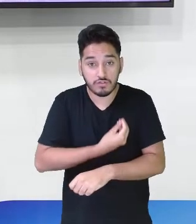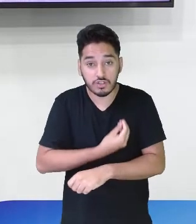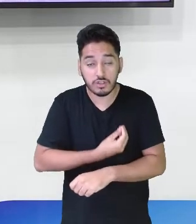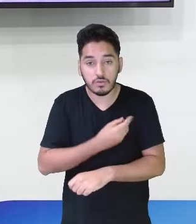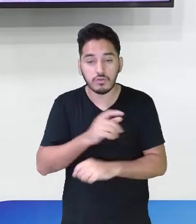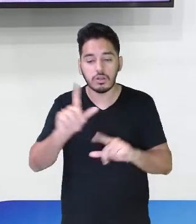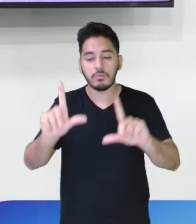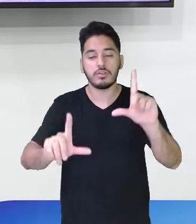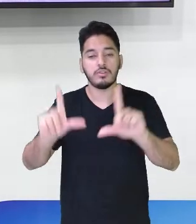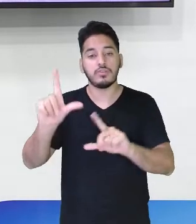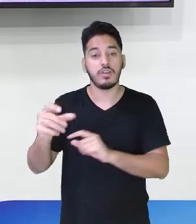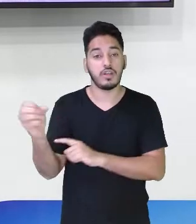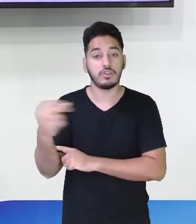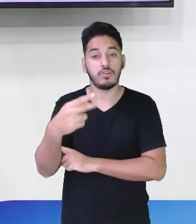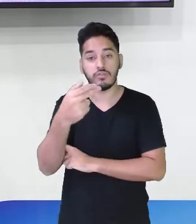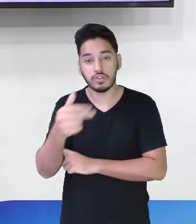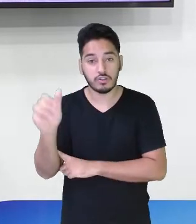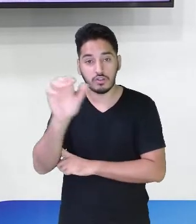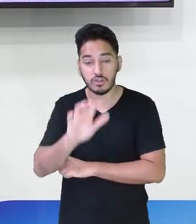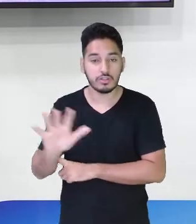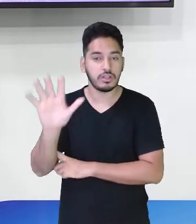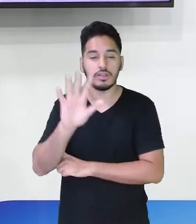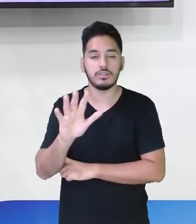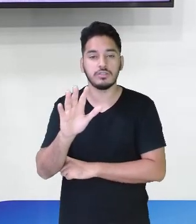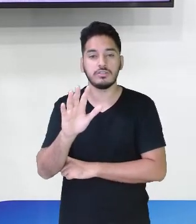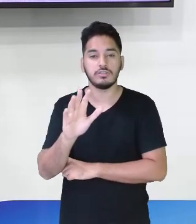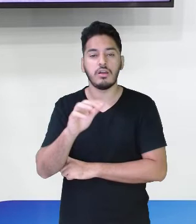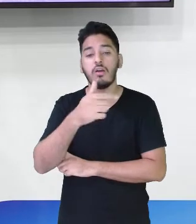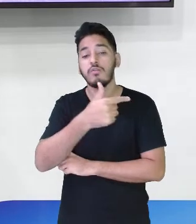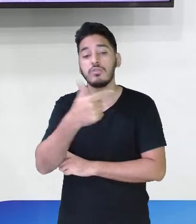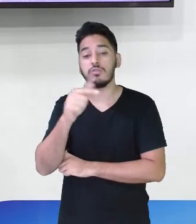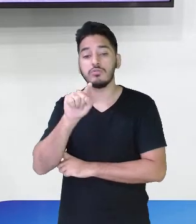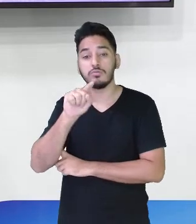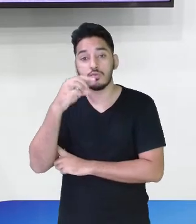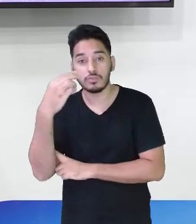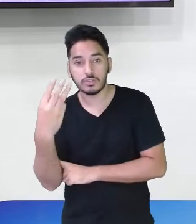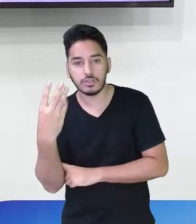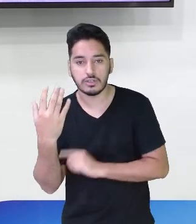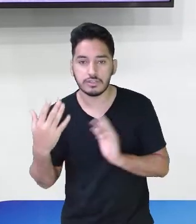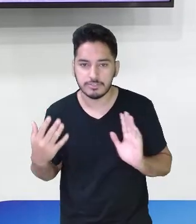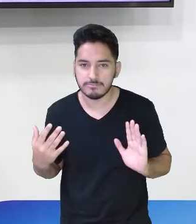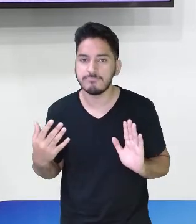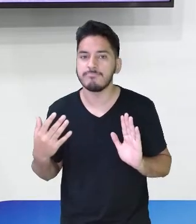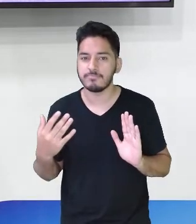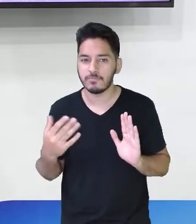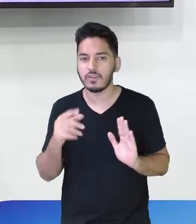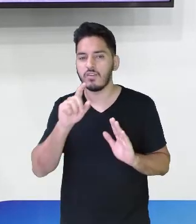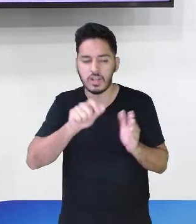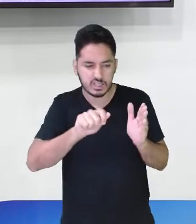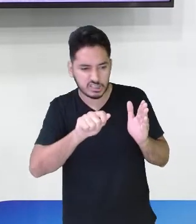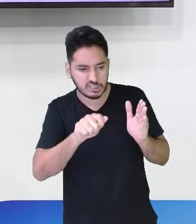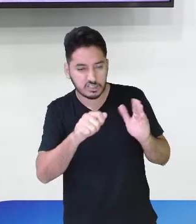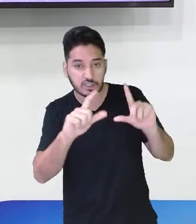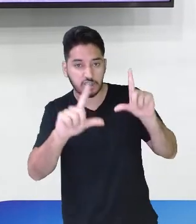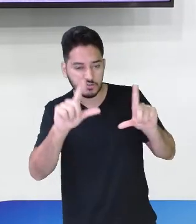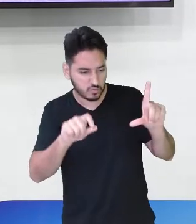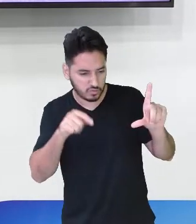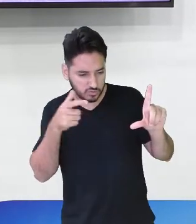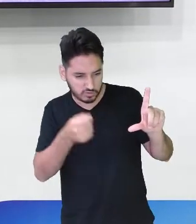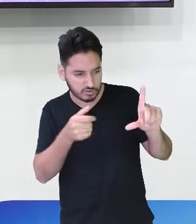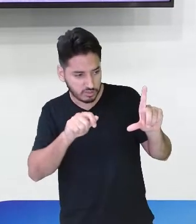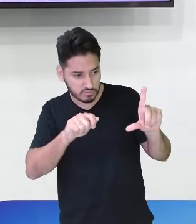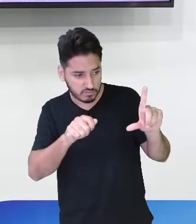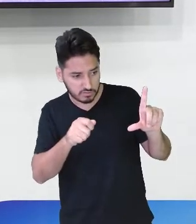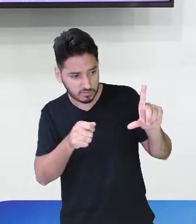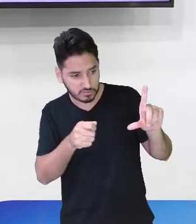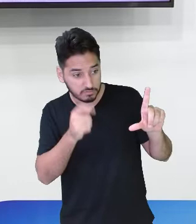pela TV Nova Nordeste, canal 22.3. Isso mesmo, vai lá. A partir das 8h30 a gente